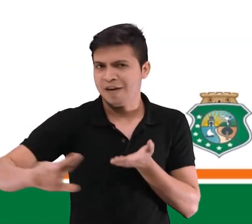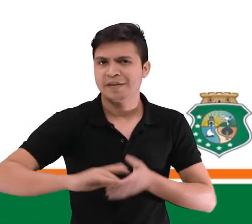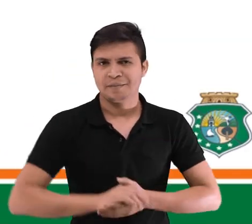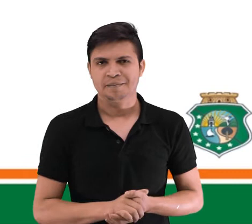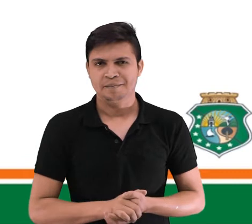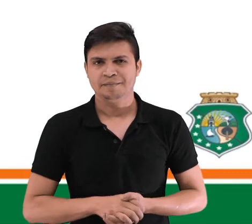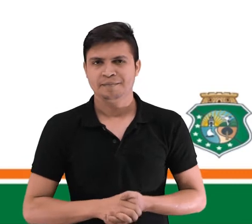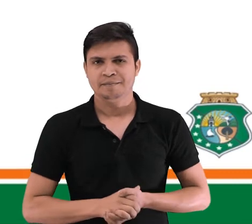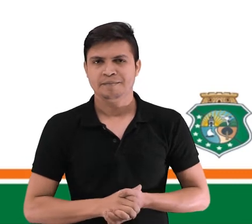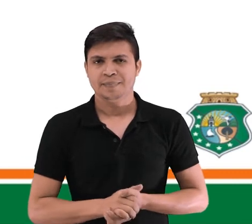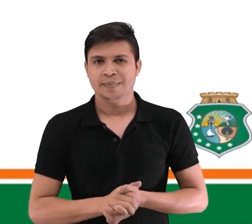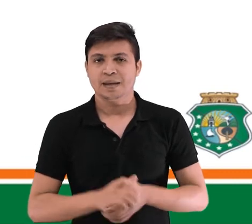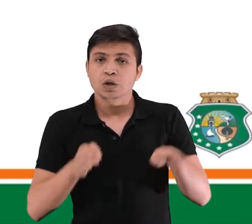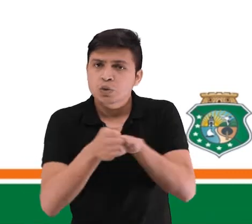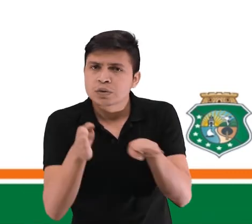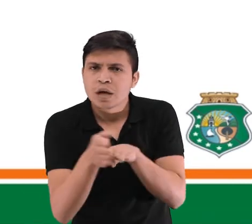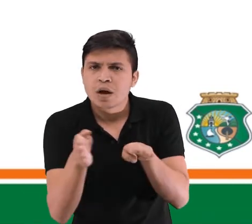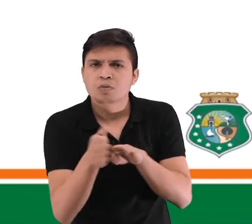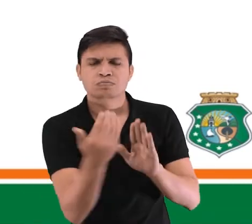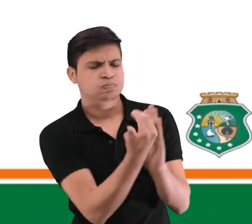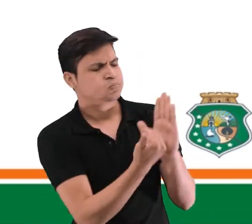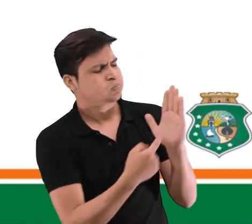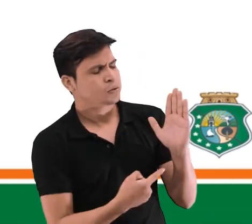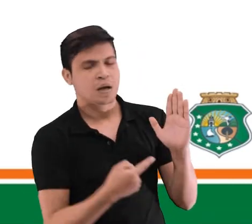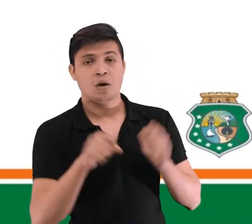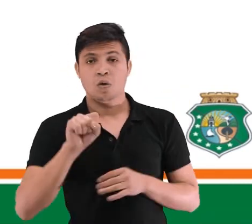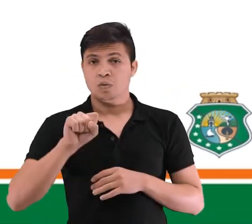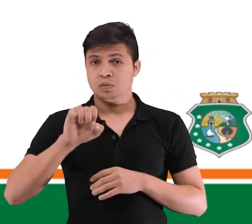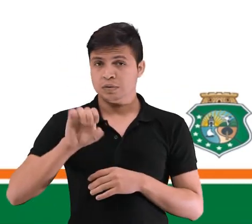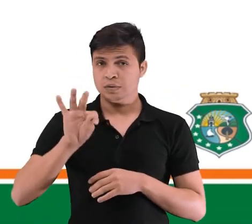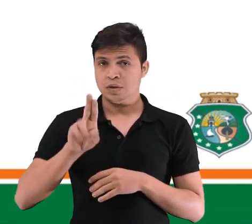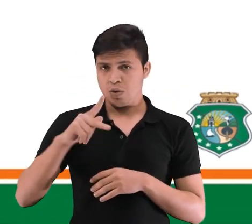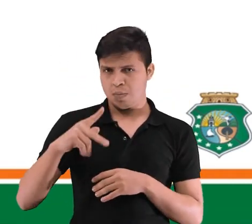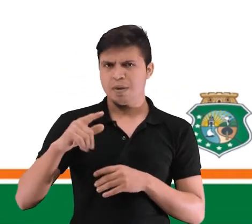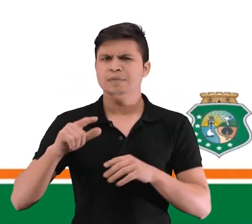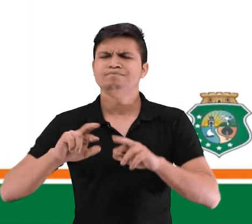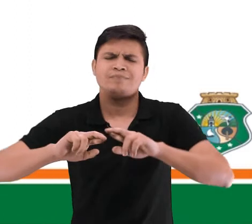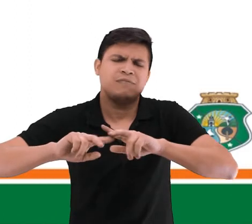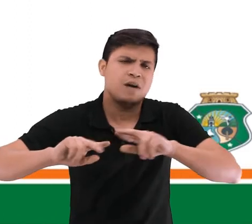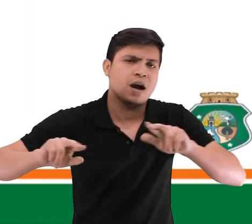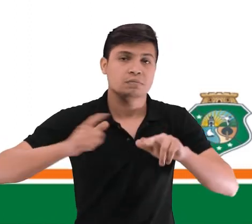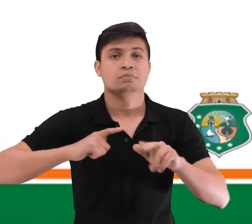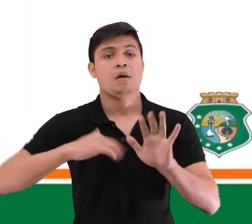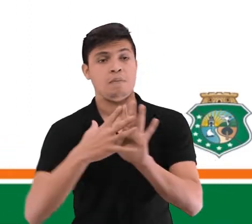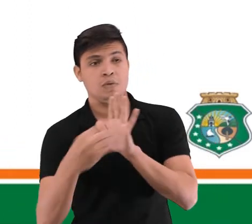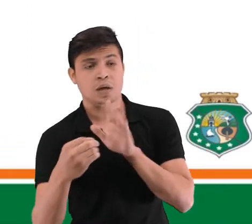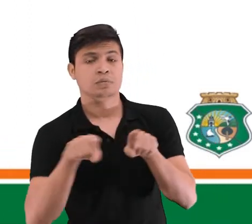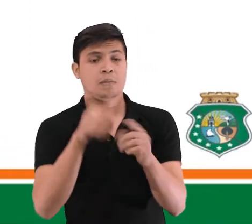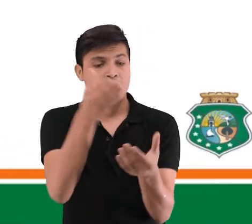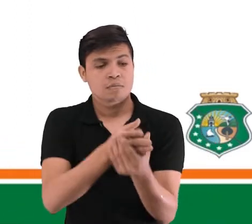Instruções do manual. Os setups variam muito de modelo e placa-mãe. Existem muitas semelhanças e também